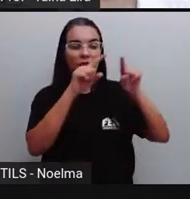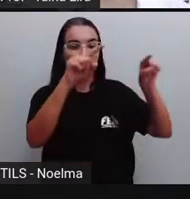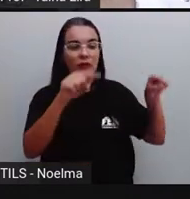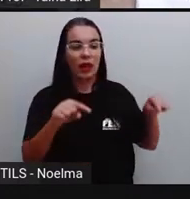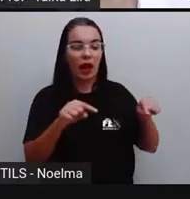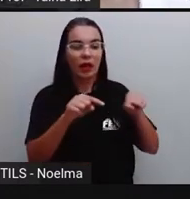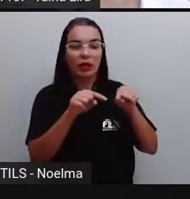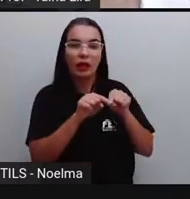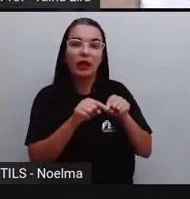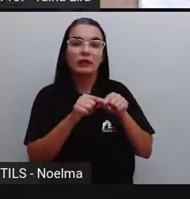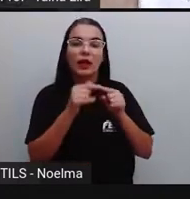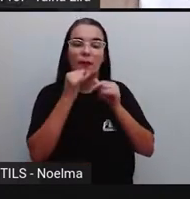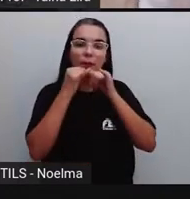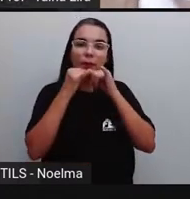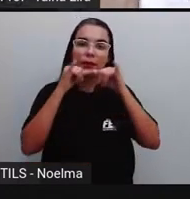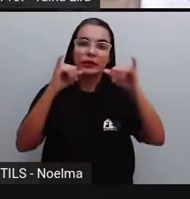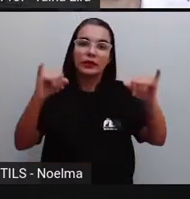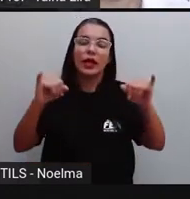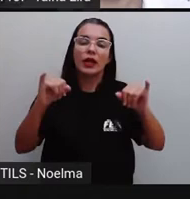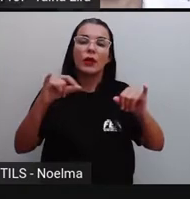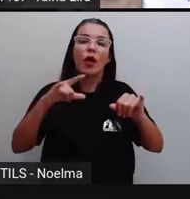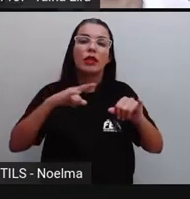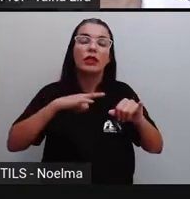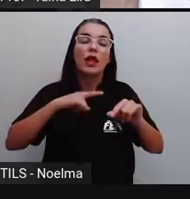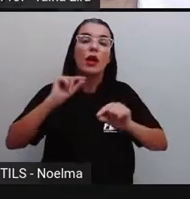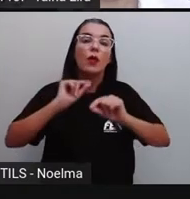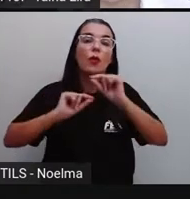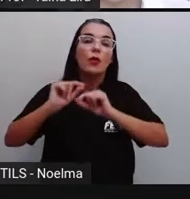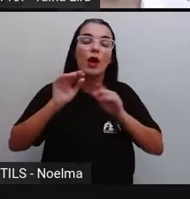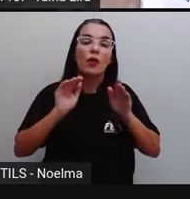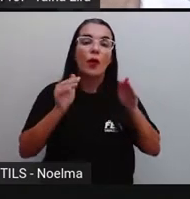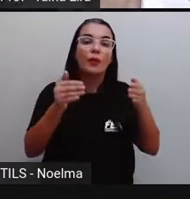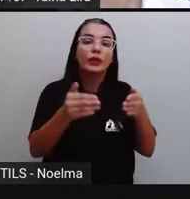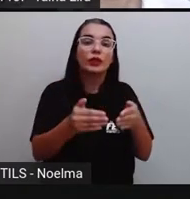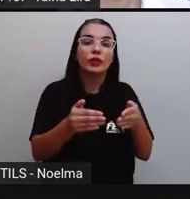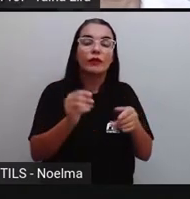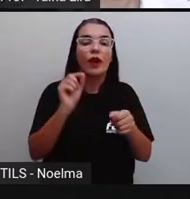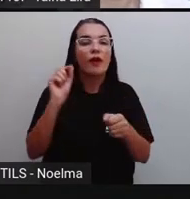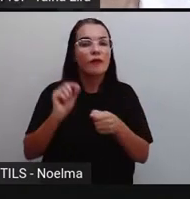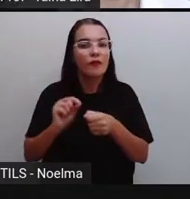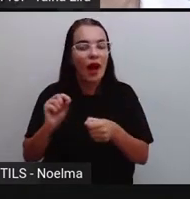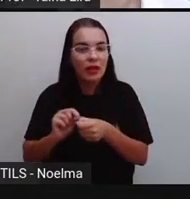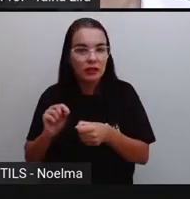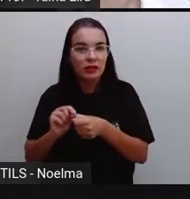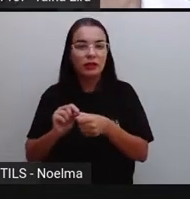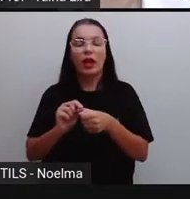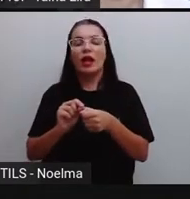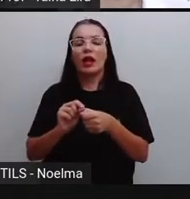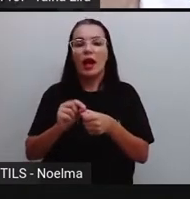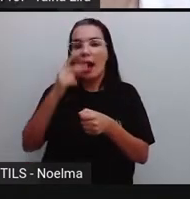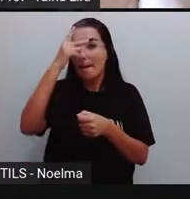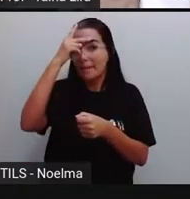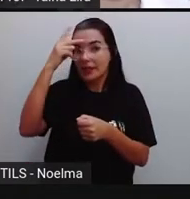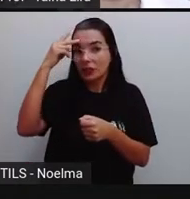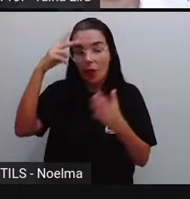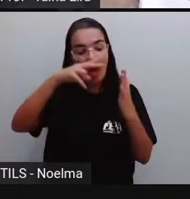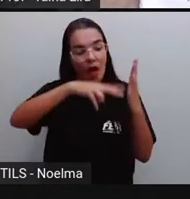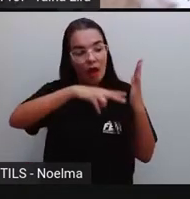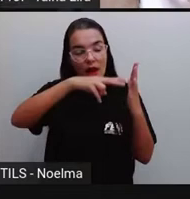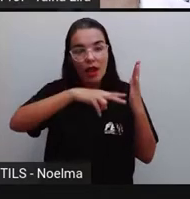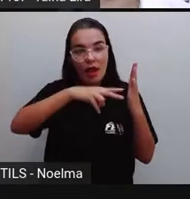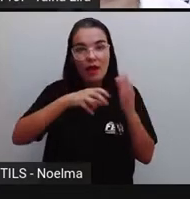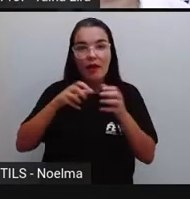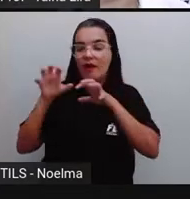tem aí a função de levar o leitor, tentar convencer, né, o leitor